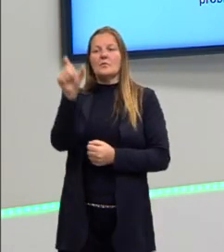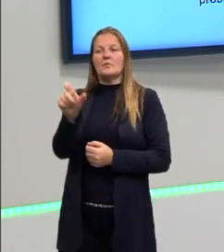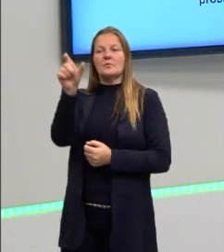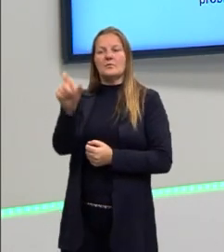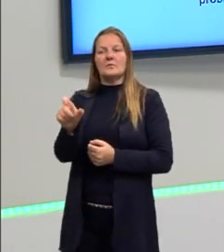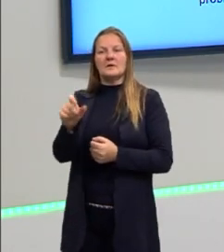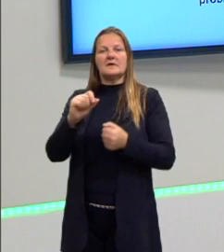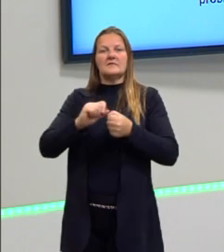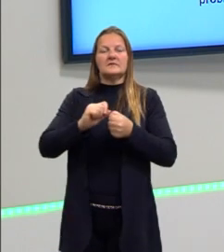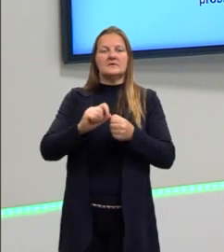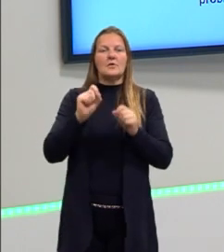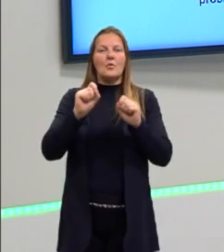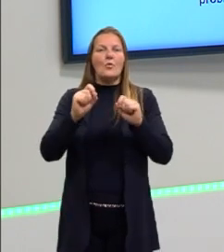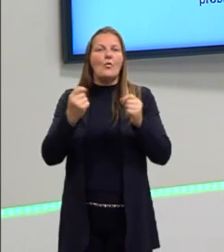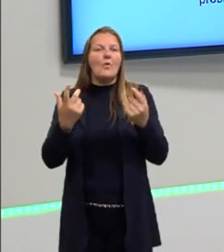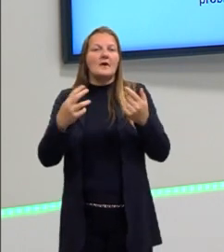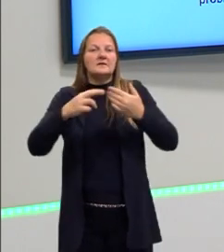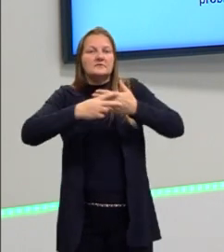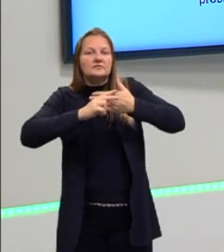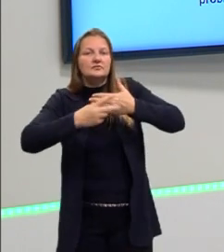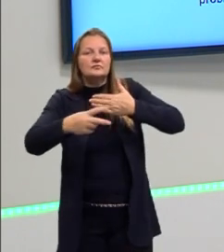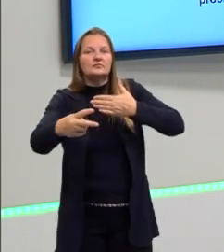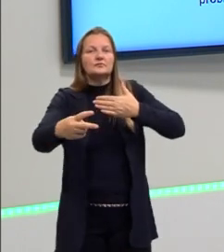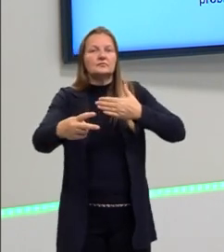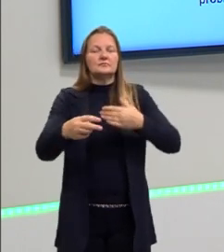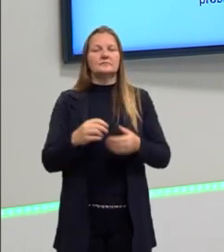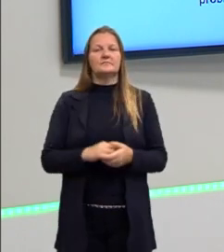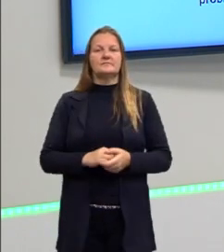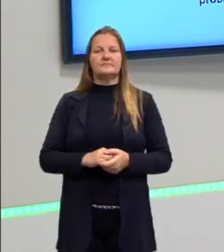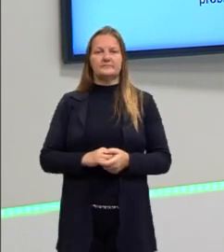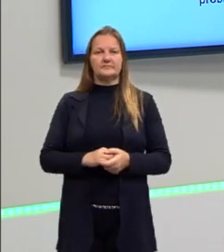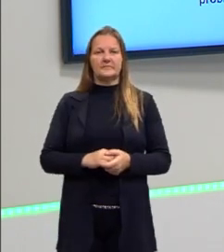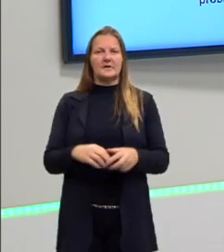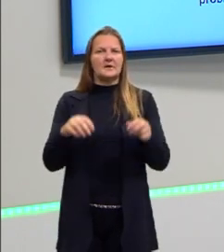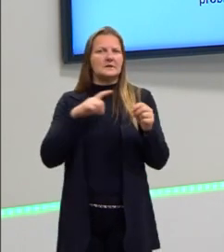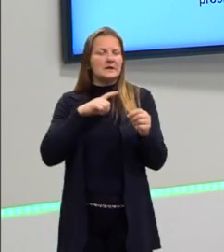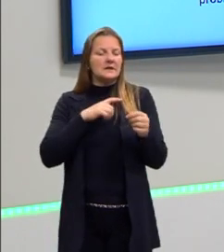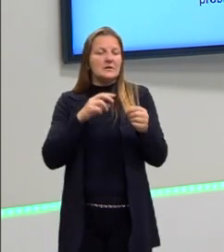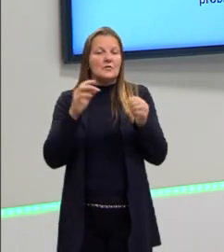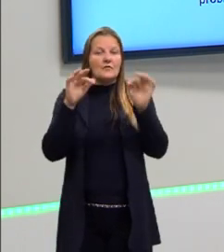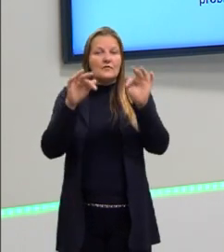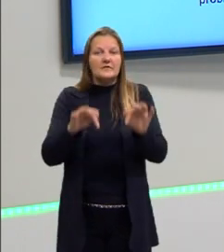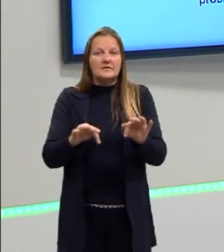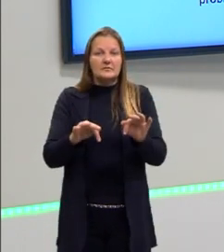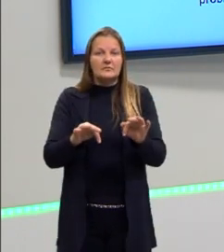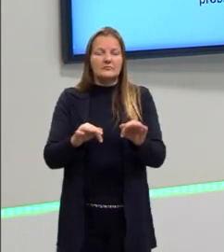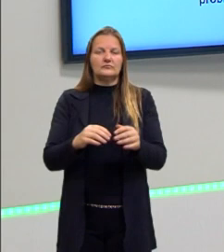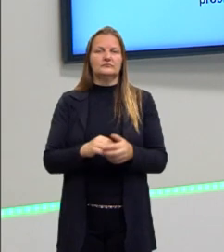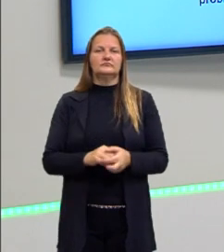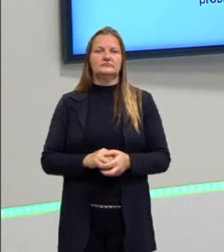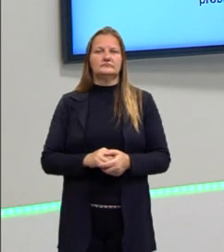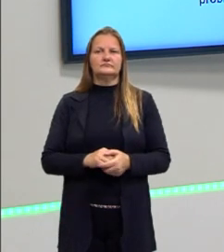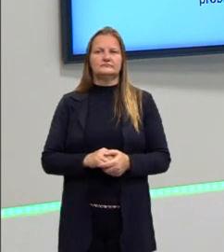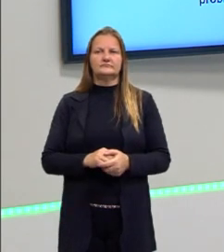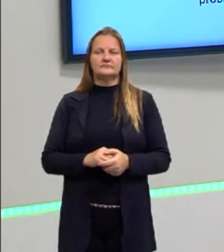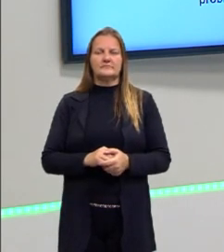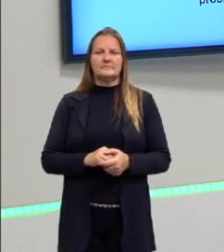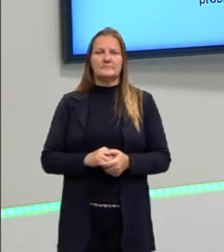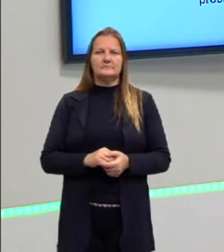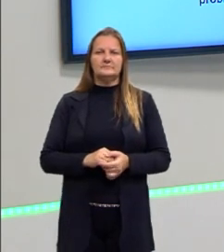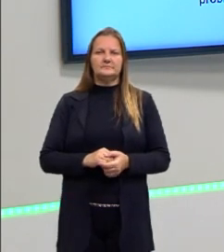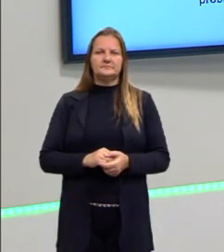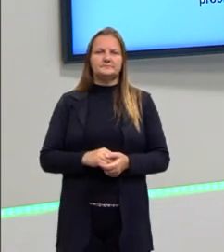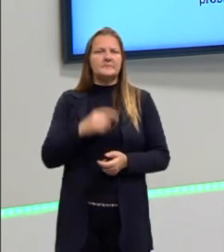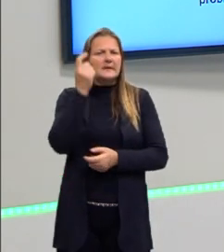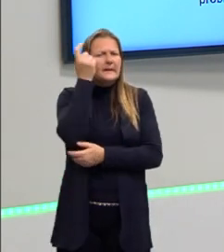e quais os resultados que se espera dessa proposta de intervenção então eu vou